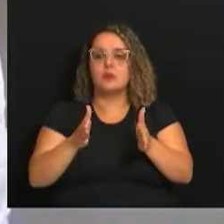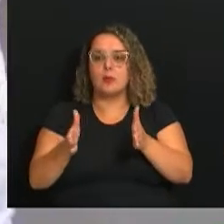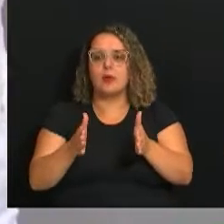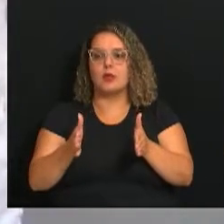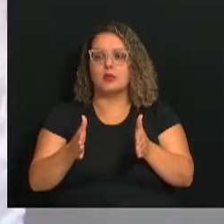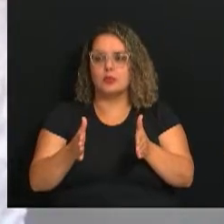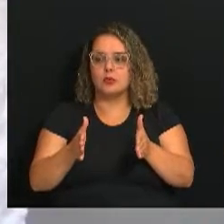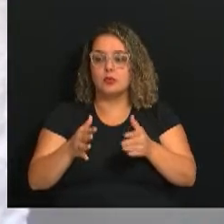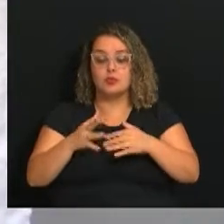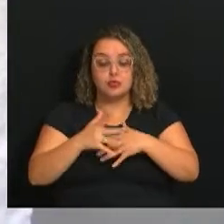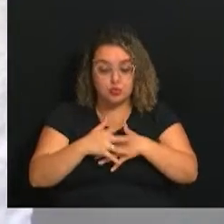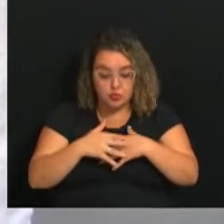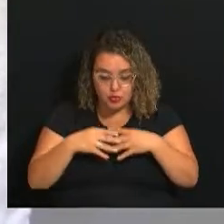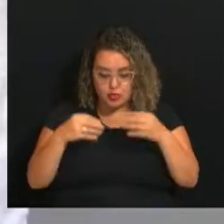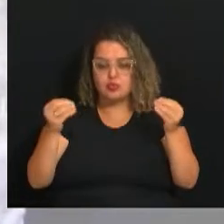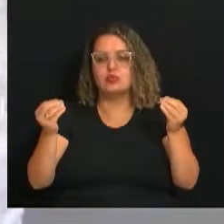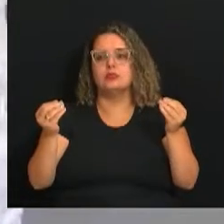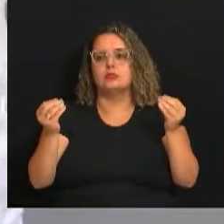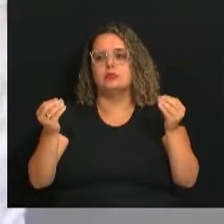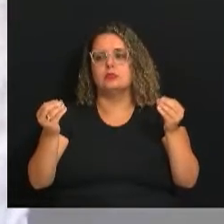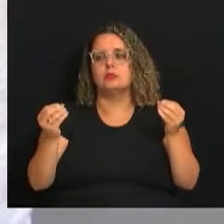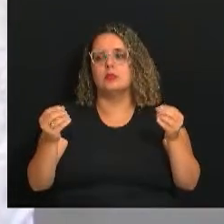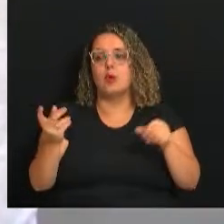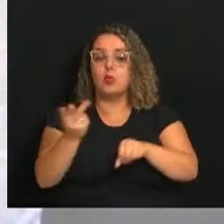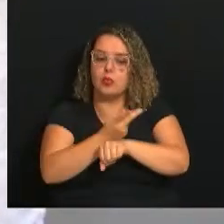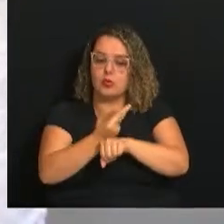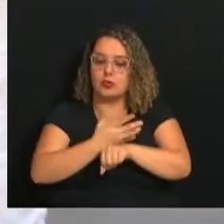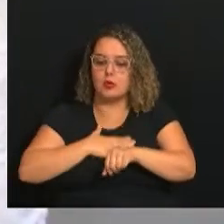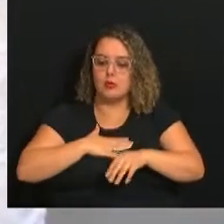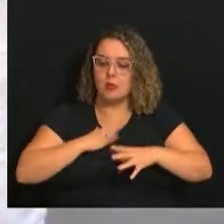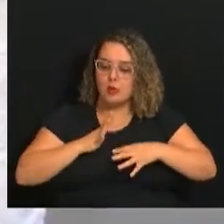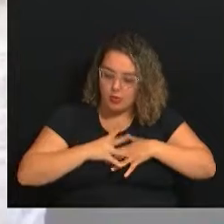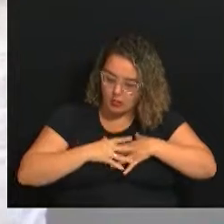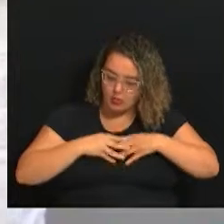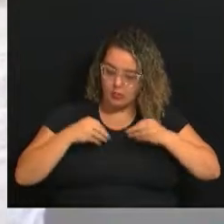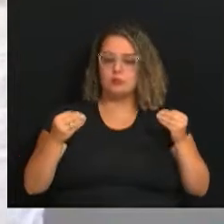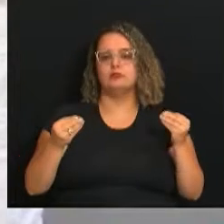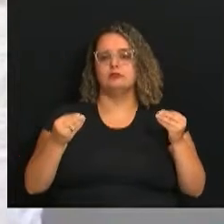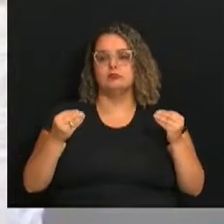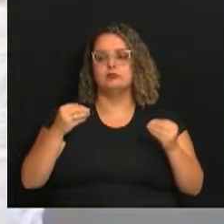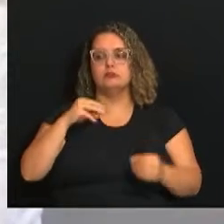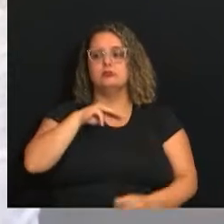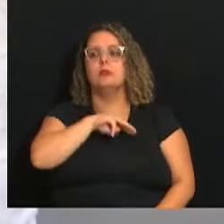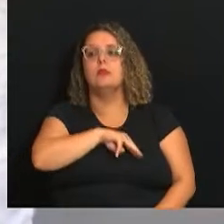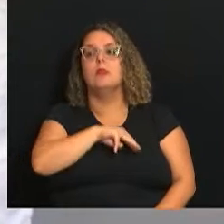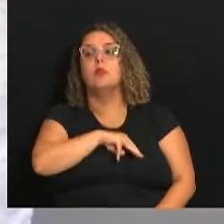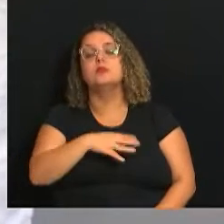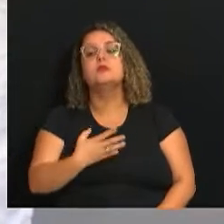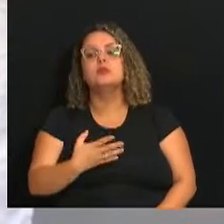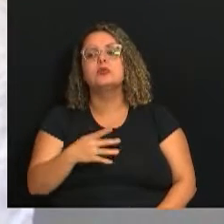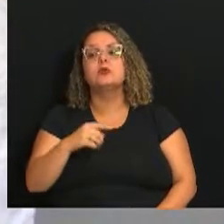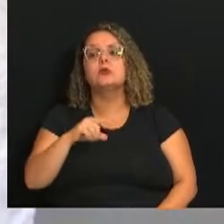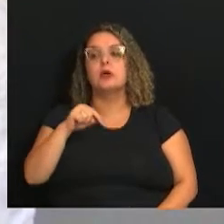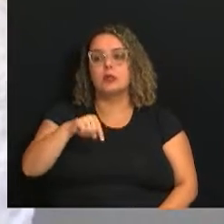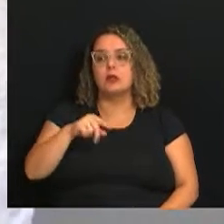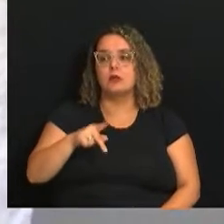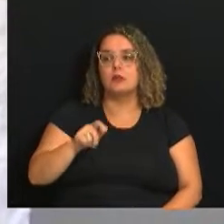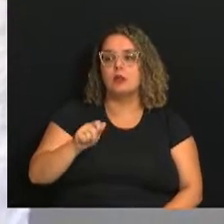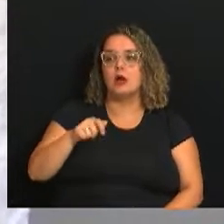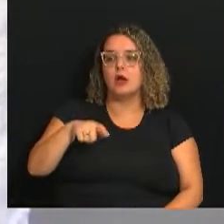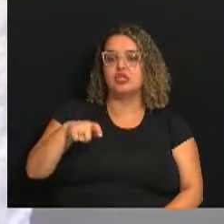Então, assim, eu tenho trabalhos aqui que são estudos, são processos dessa busca, dessa construção da ancestralidade